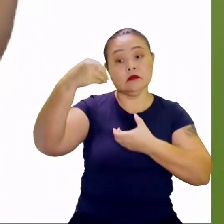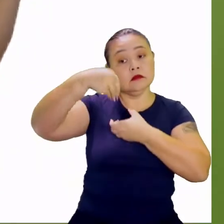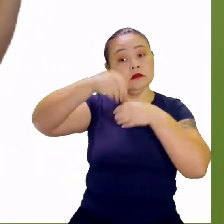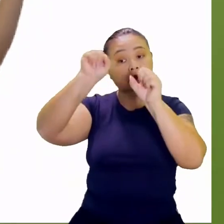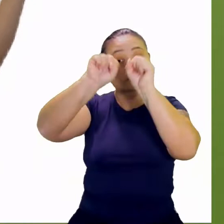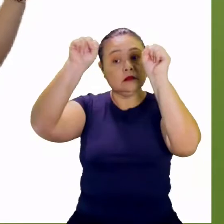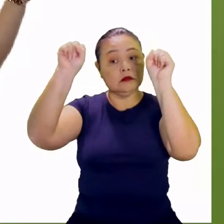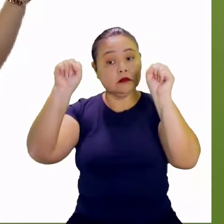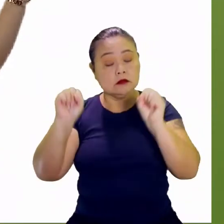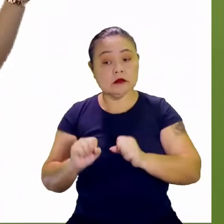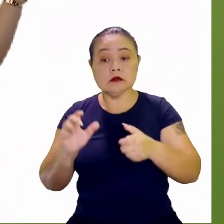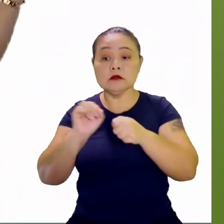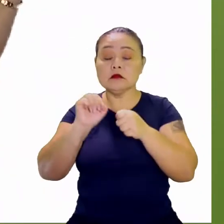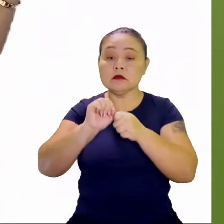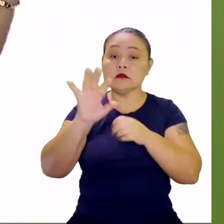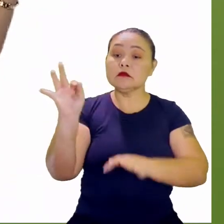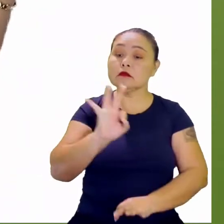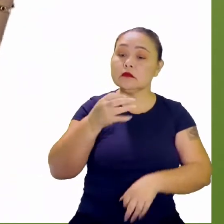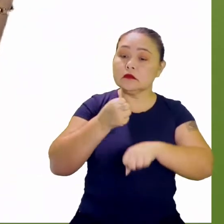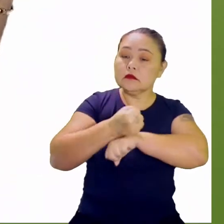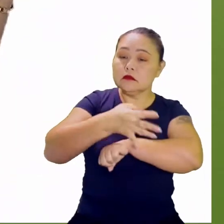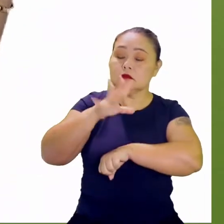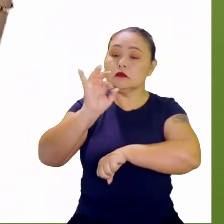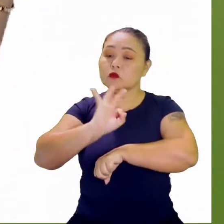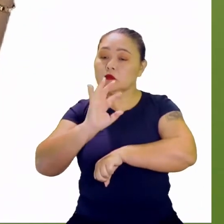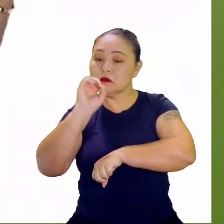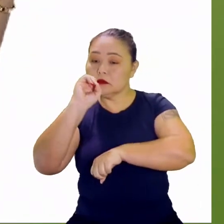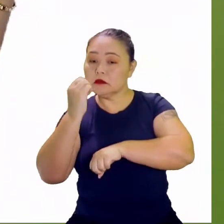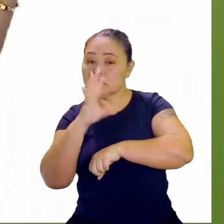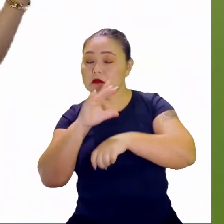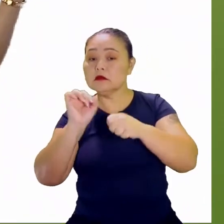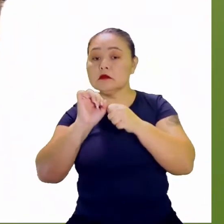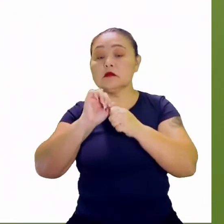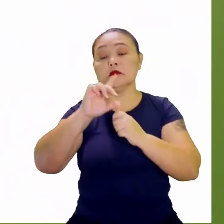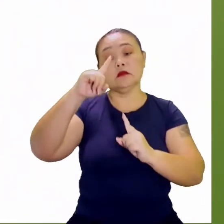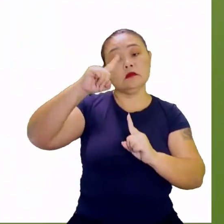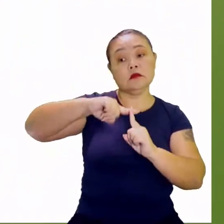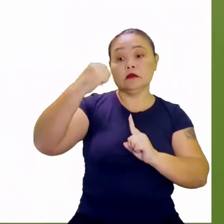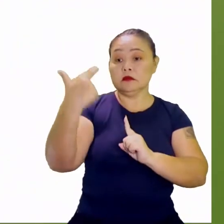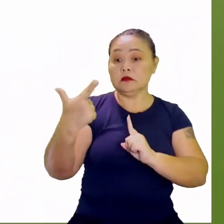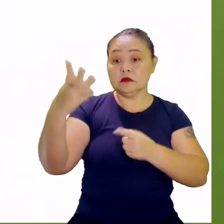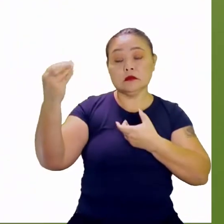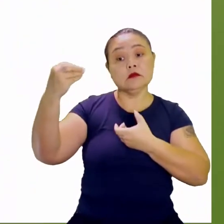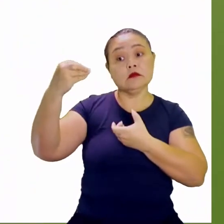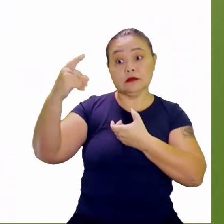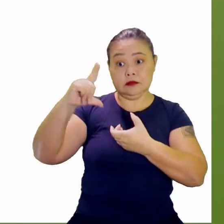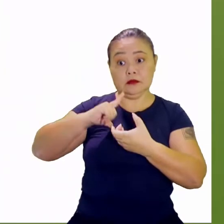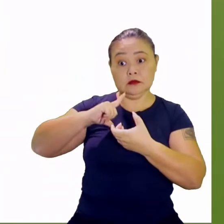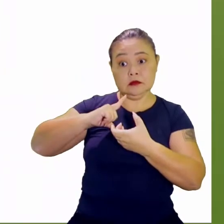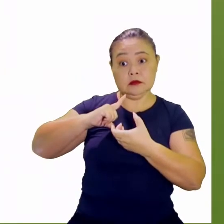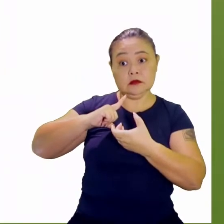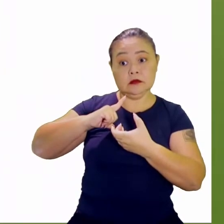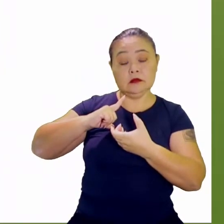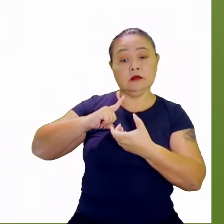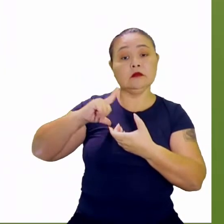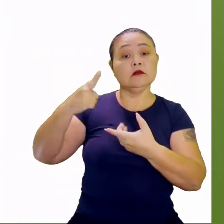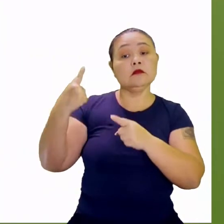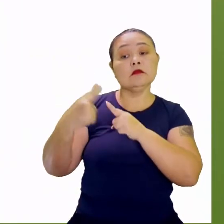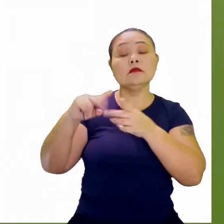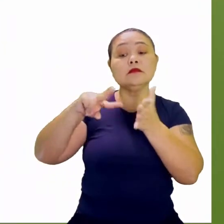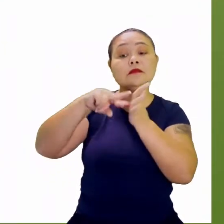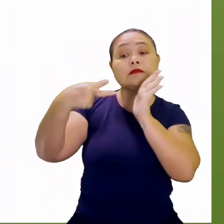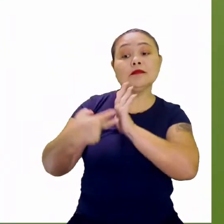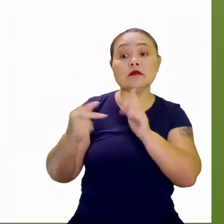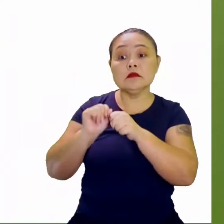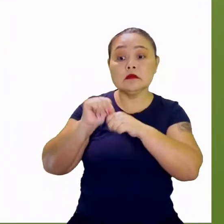sistema anaeróbio, eu digo que tem que ser produção, que as fibras do tipo 2 que vêm para atender, significa por quê? Porque elas têm que